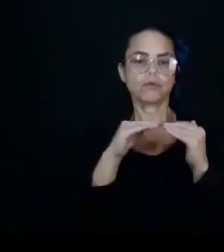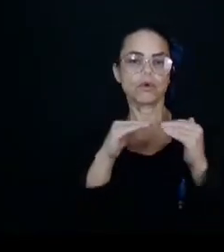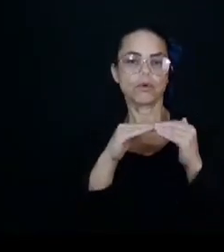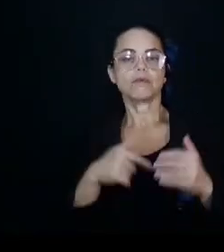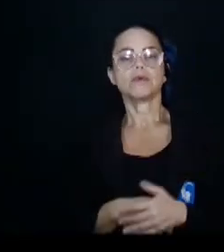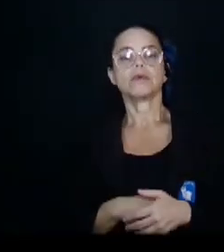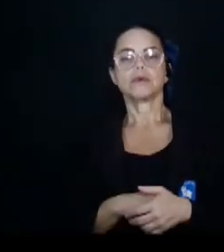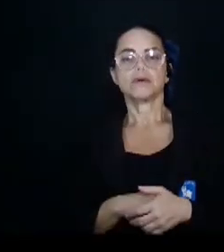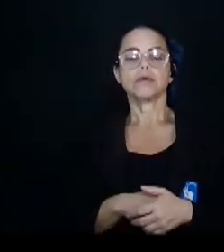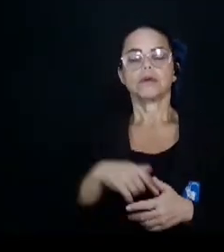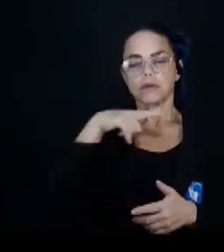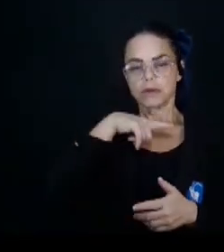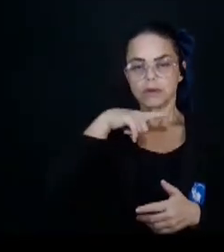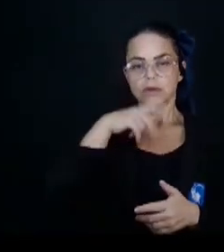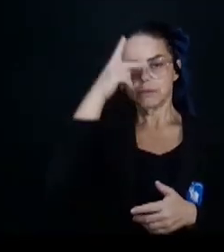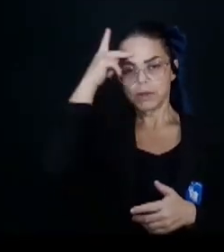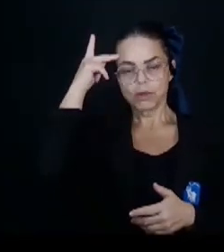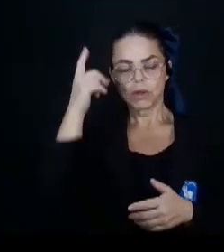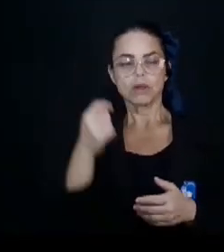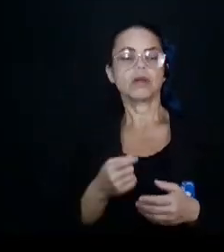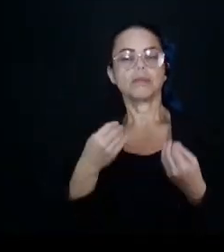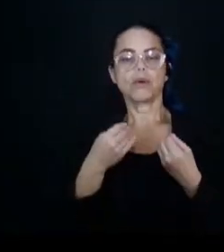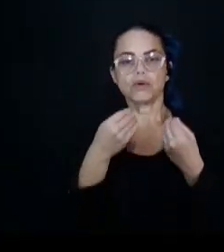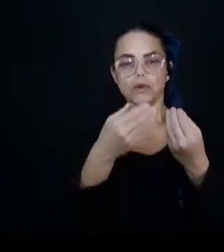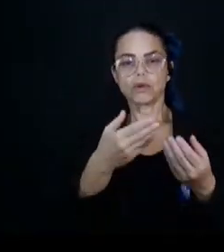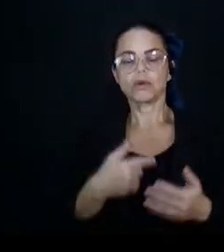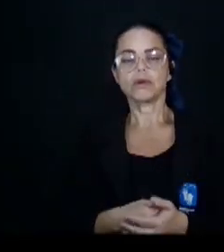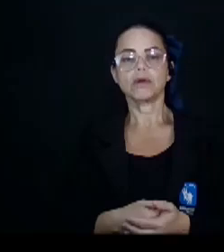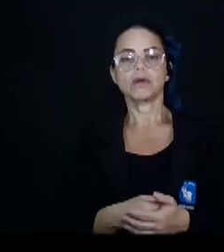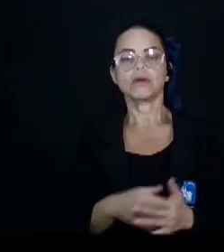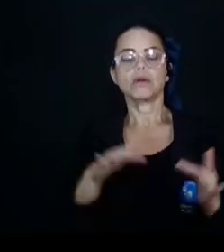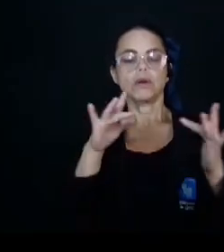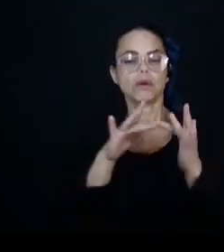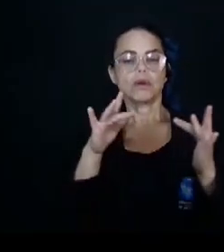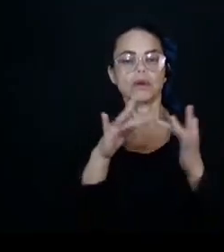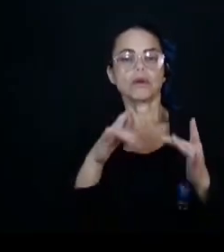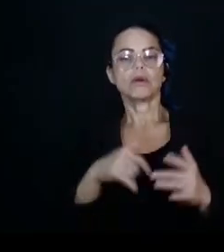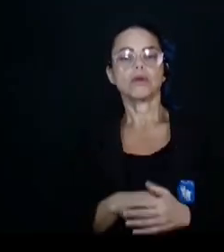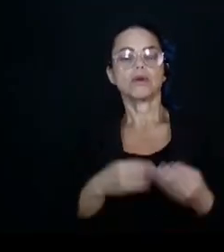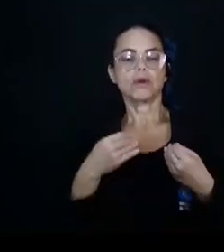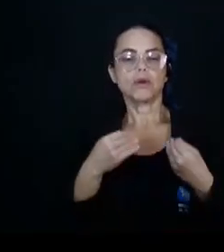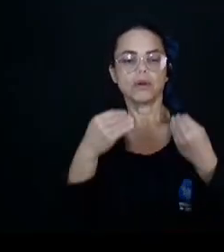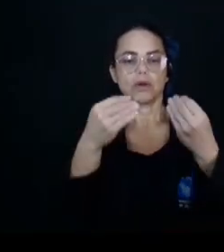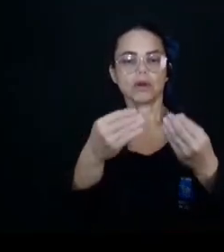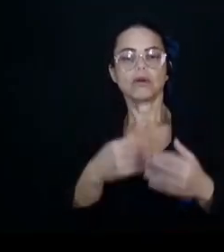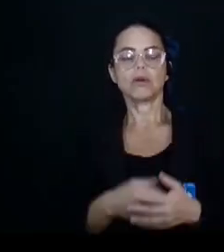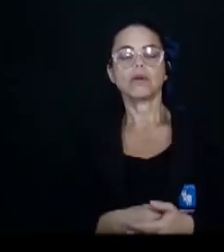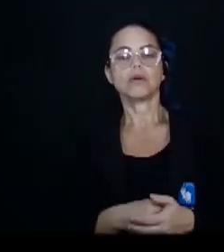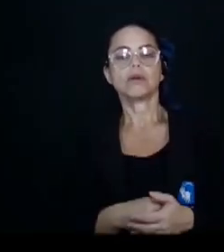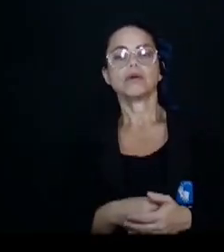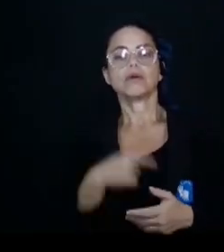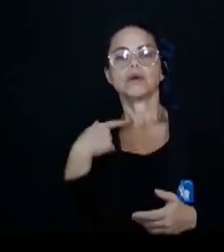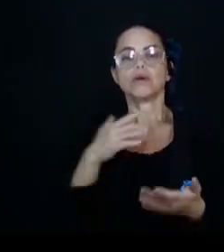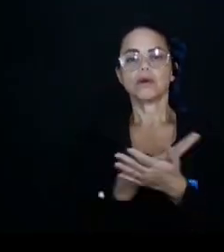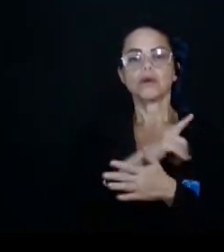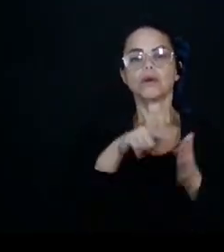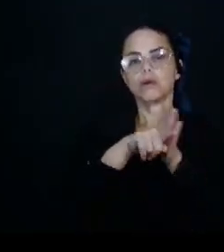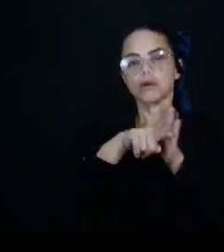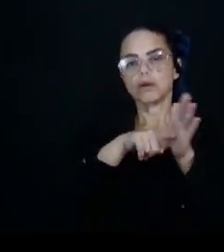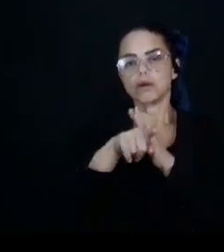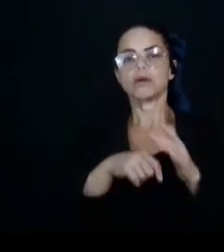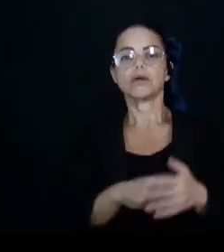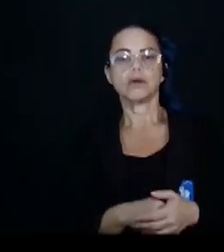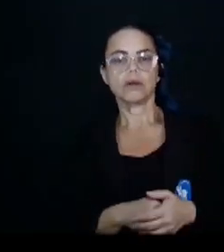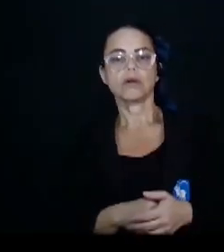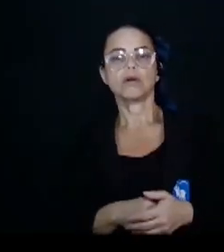esse doador compatível, é entrado em contato com esse doador e é feito alguns exames de genético